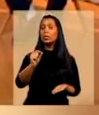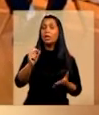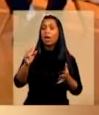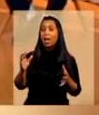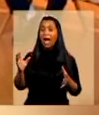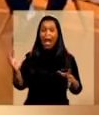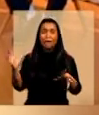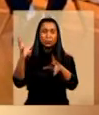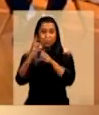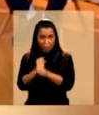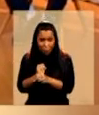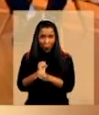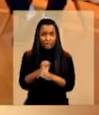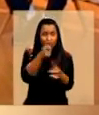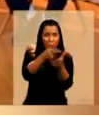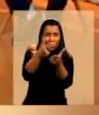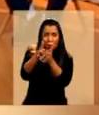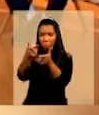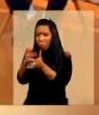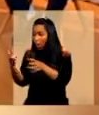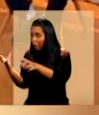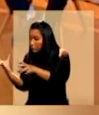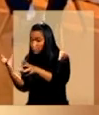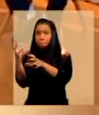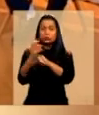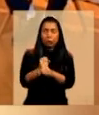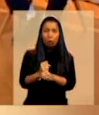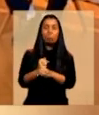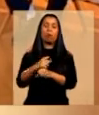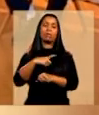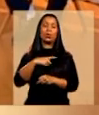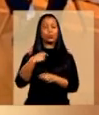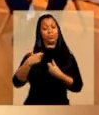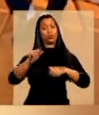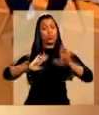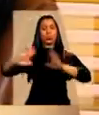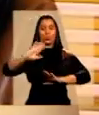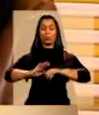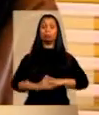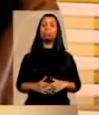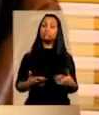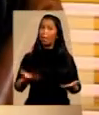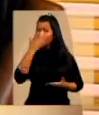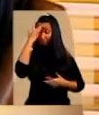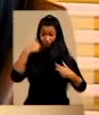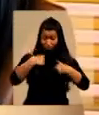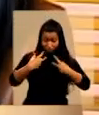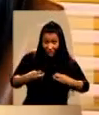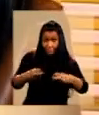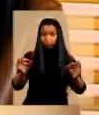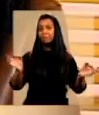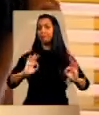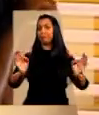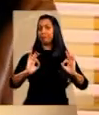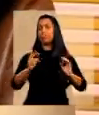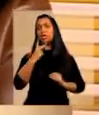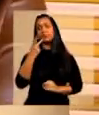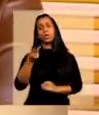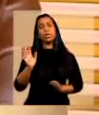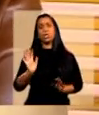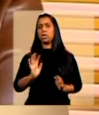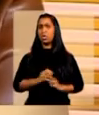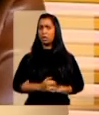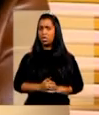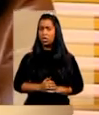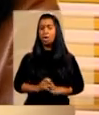a quantidade, é o excesso que faz com que eu tenha que estar alerta. E geralmente a pessoa ela não percebe, né? Ou ela